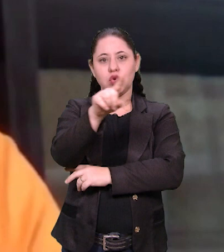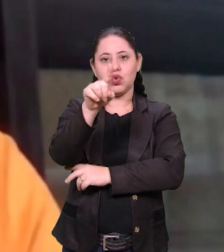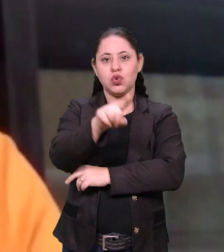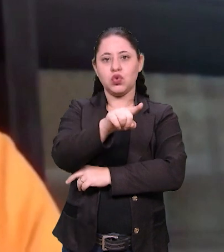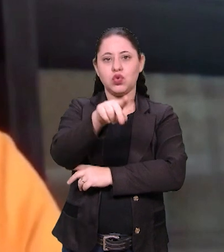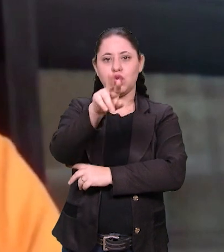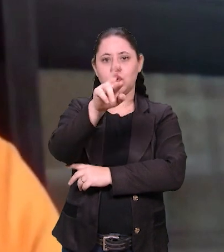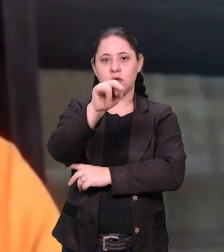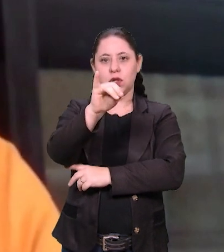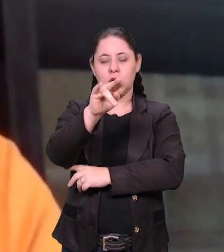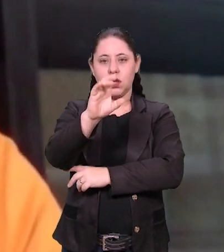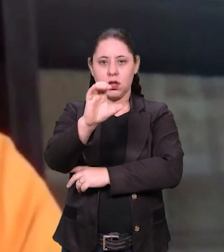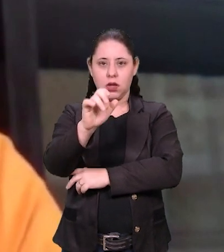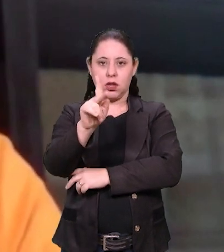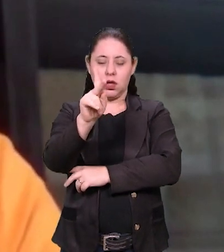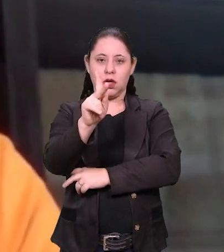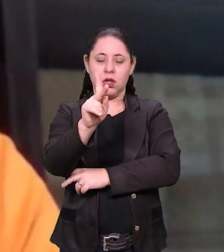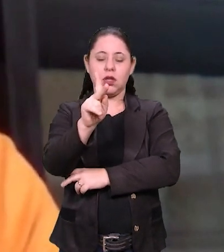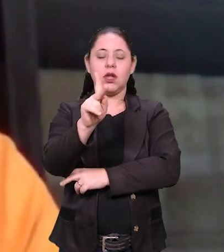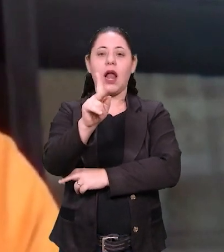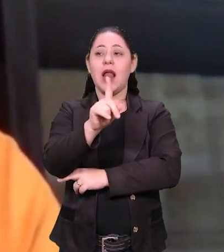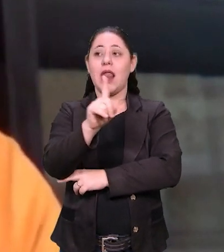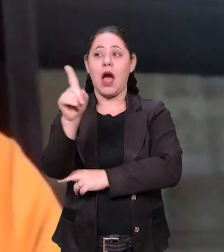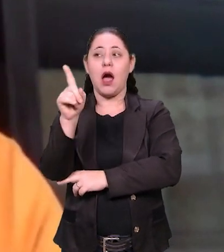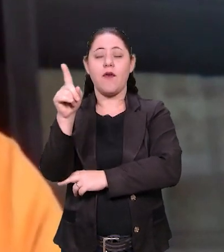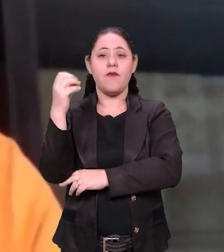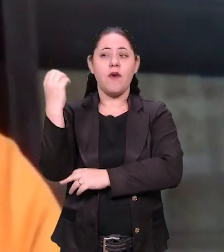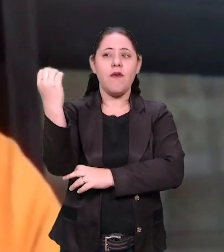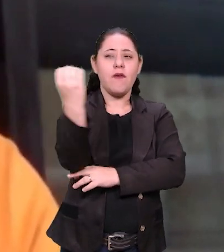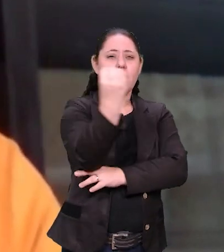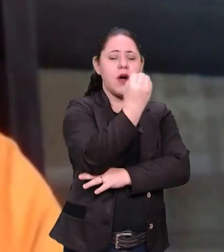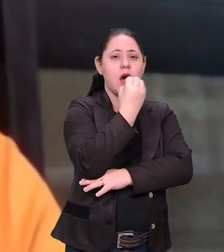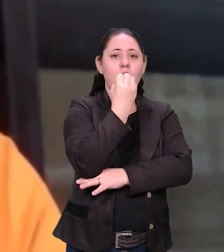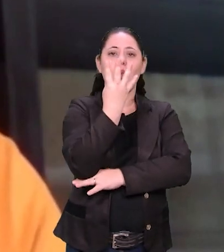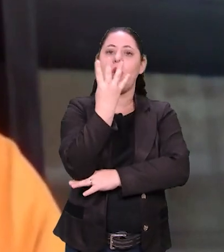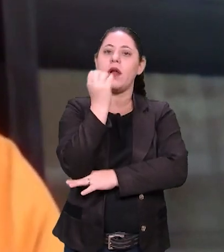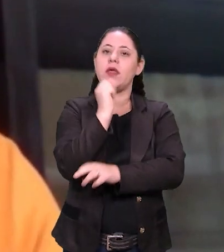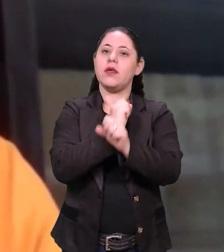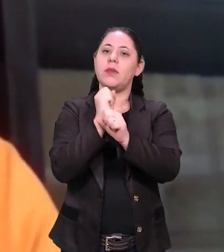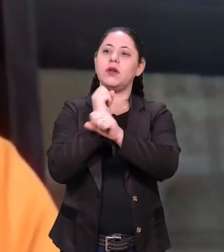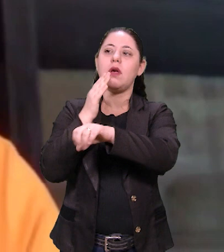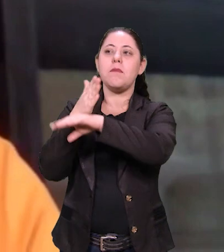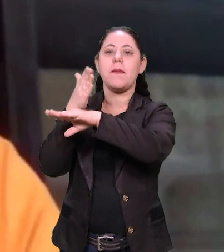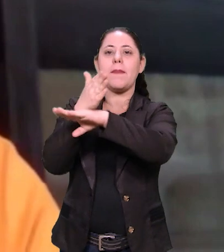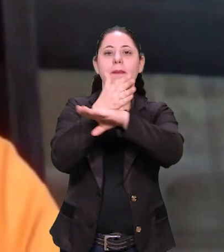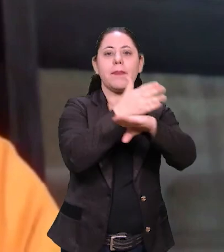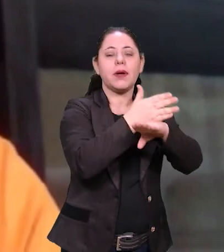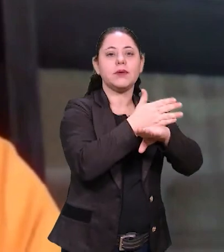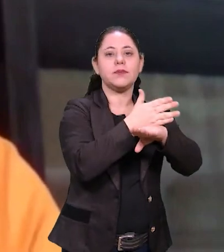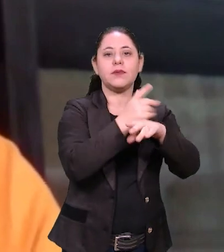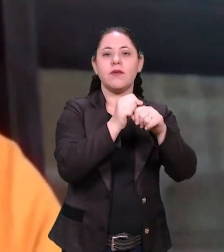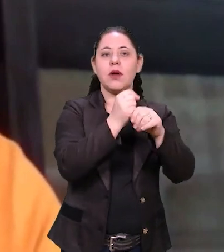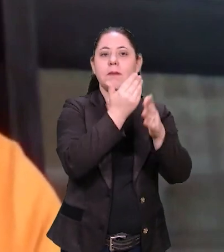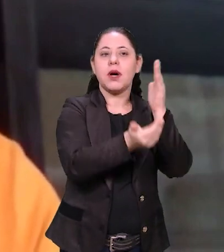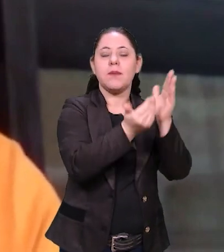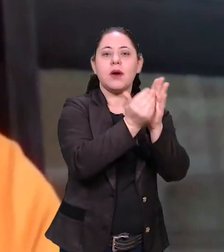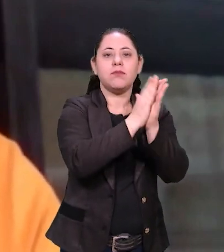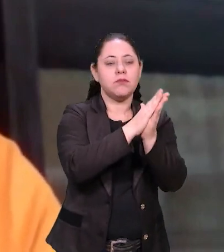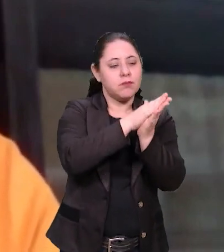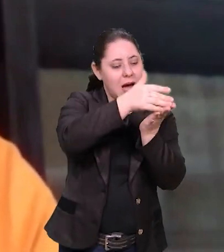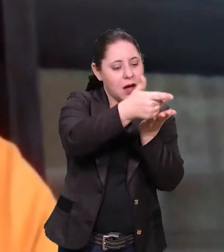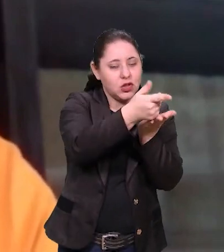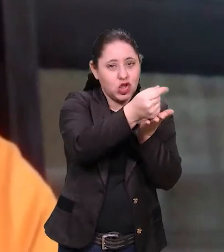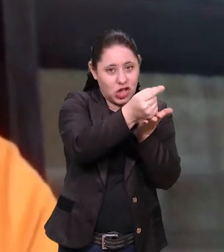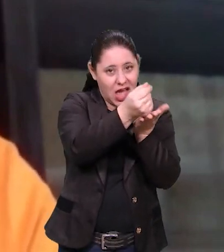efetivamente viajaram para os 40 países e foram perdendo as carteiras. Então, eles utilizaram uma metodologia